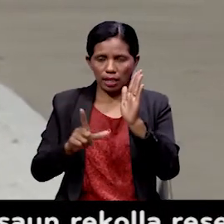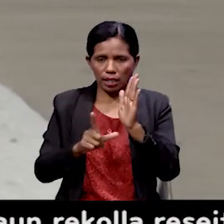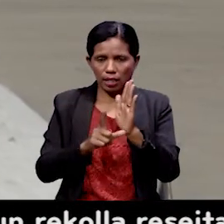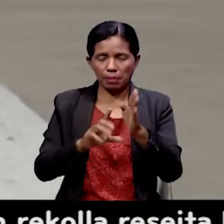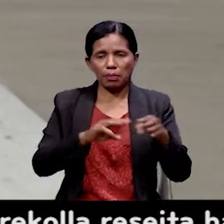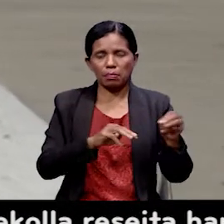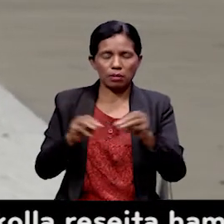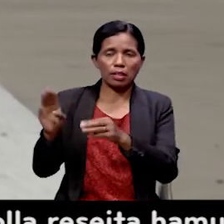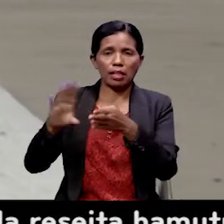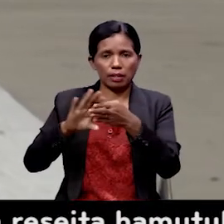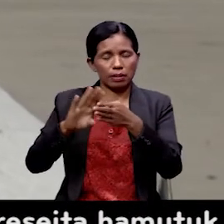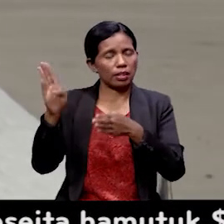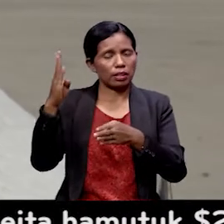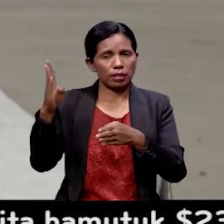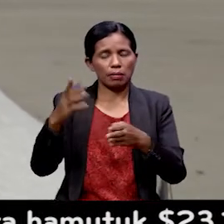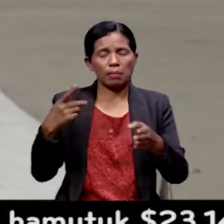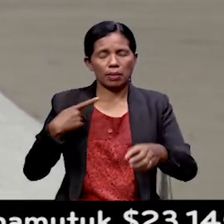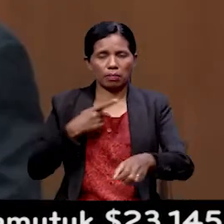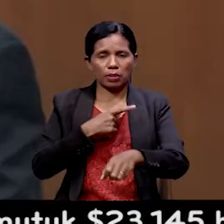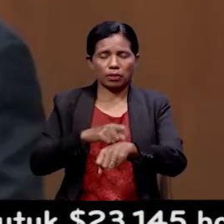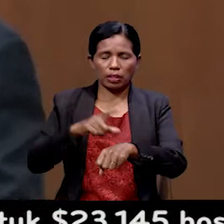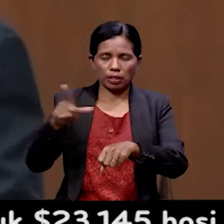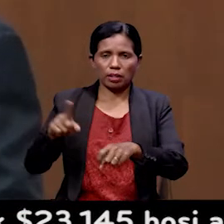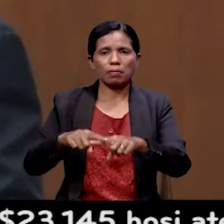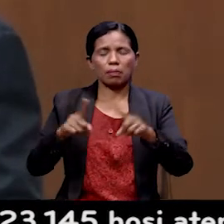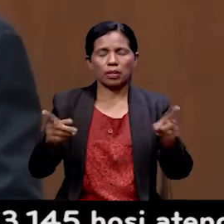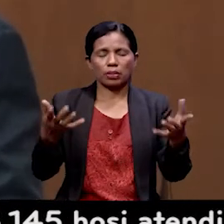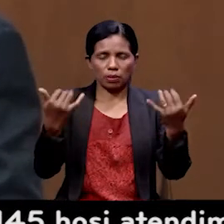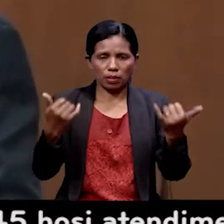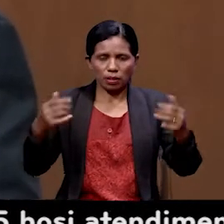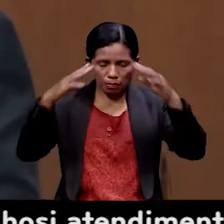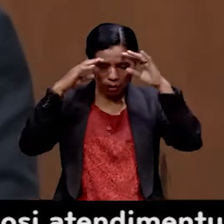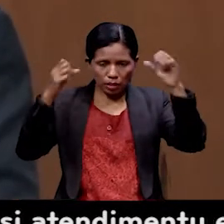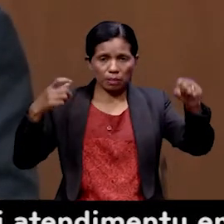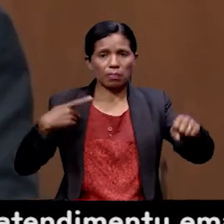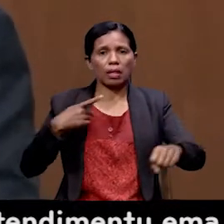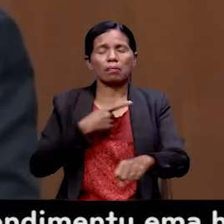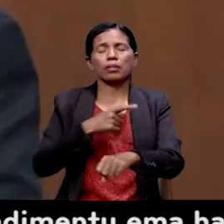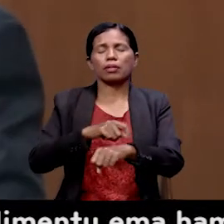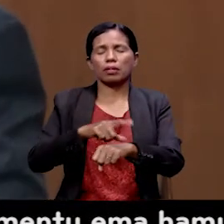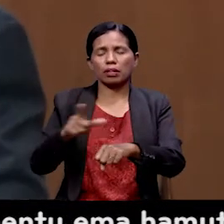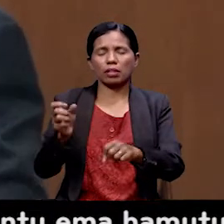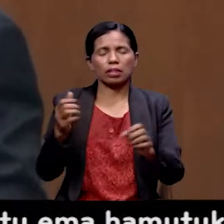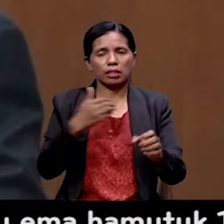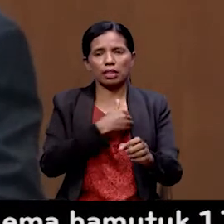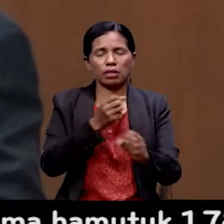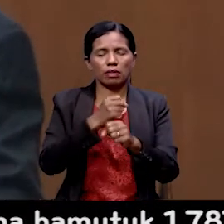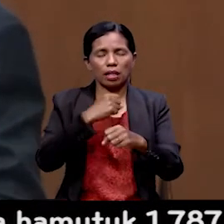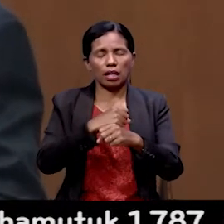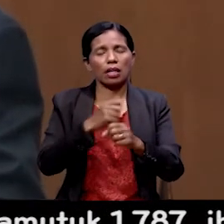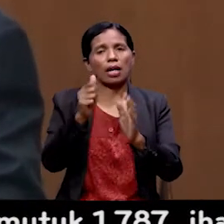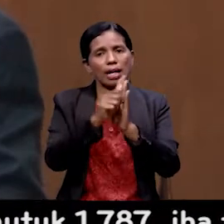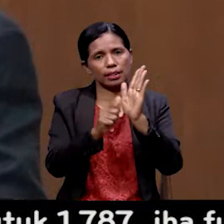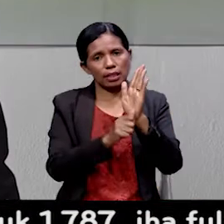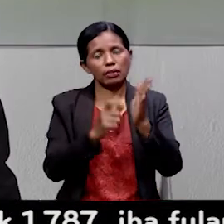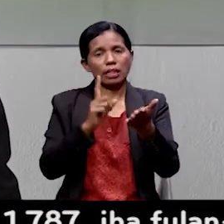ba Parlamento Nacional atu halo apreciação mai be to agora Presidente Parlamento Nacional se dá o calo agenda hori debate e a